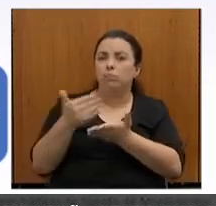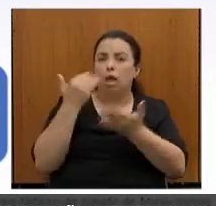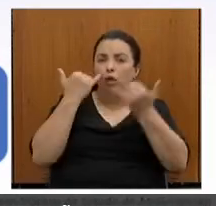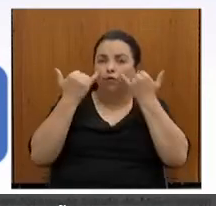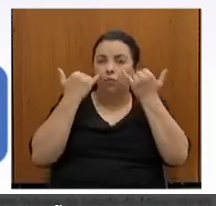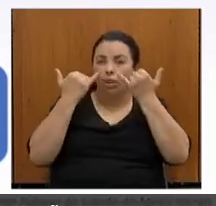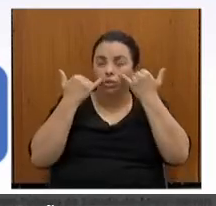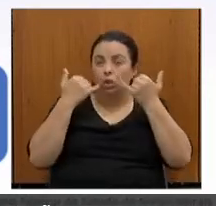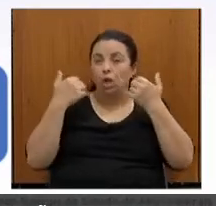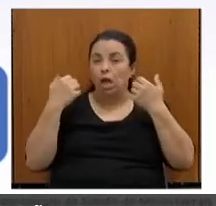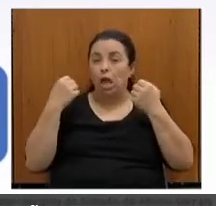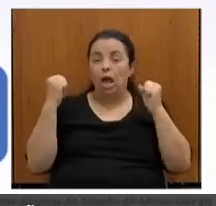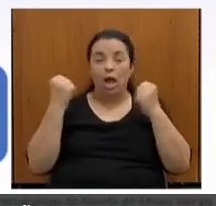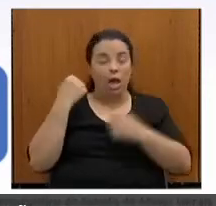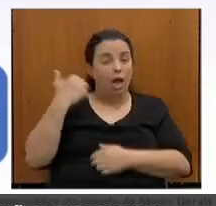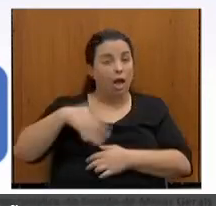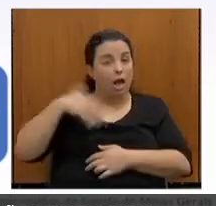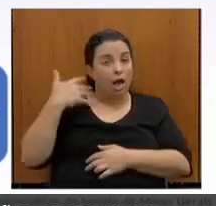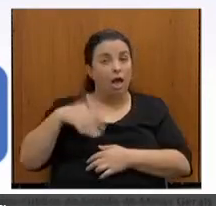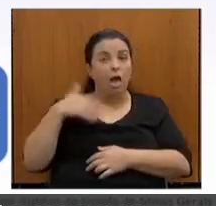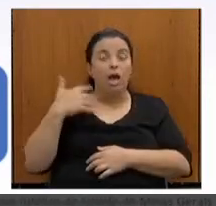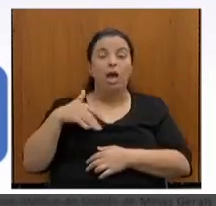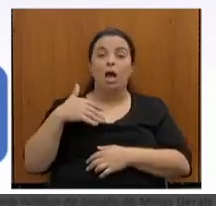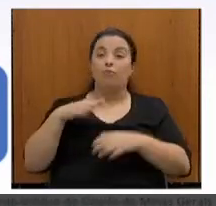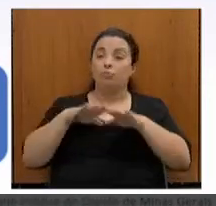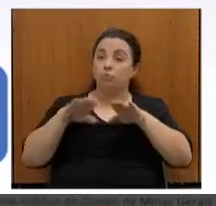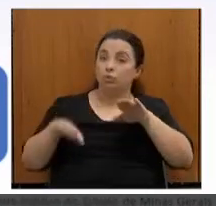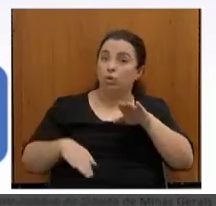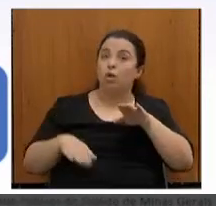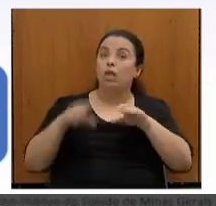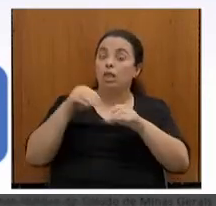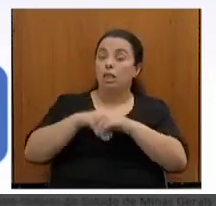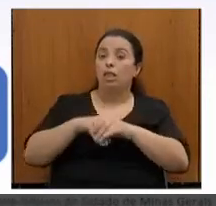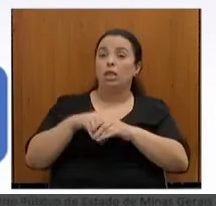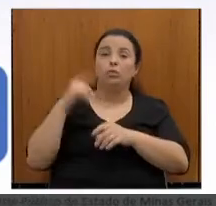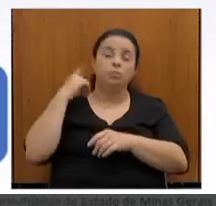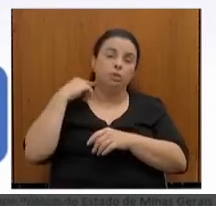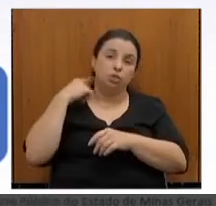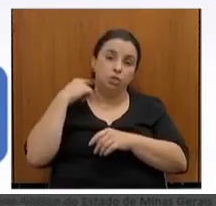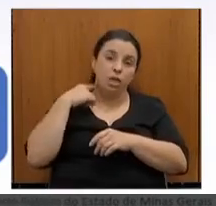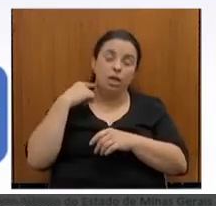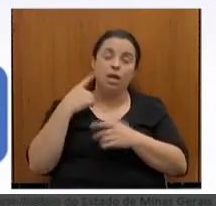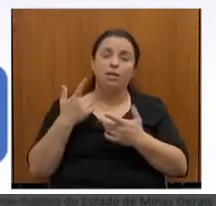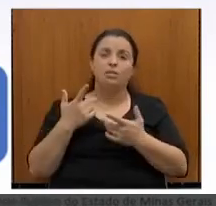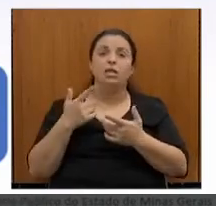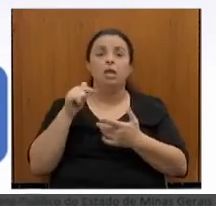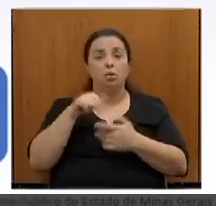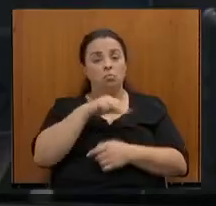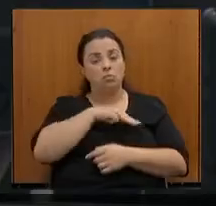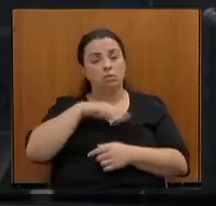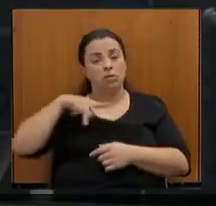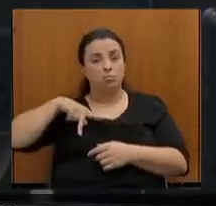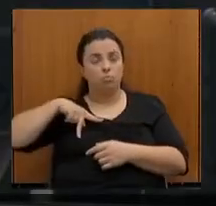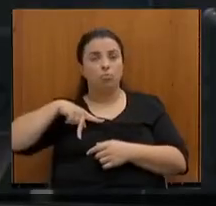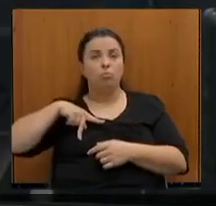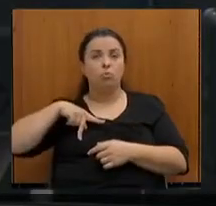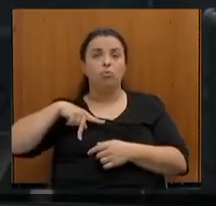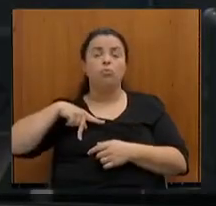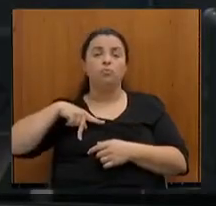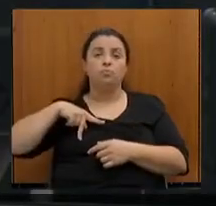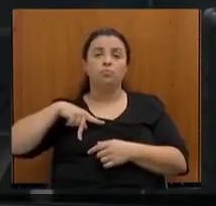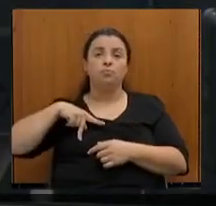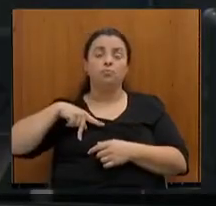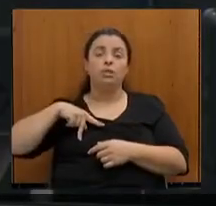e uma desigualdade grande dentro do nosso estado de Minas Gerais, é que o Ministério Público juntou